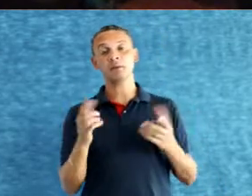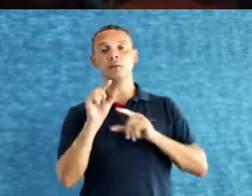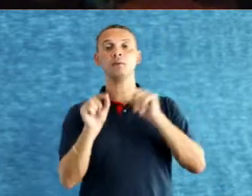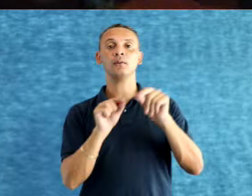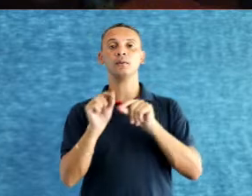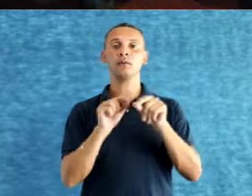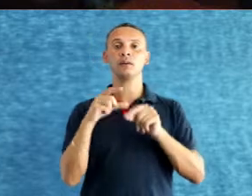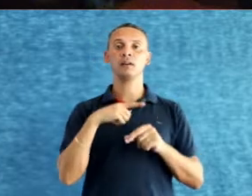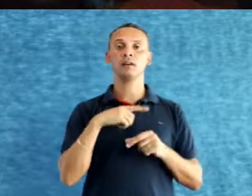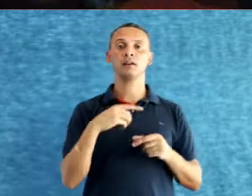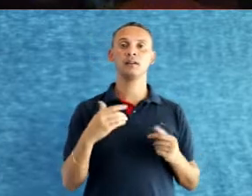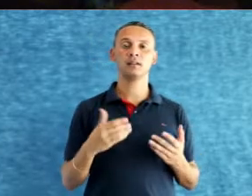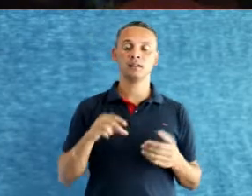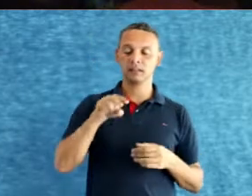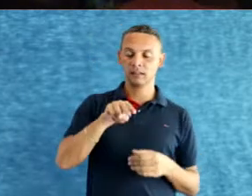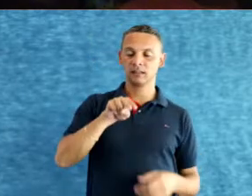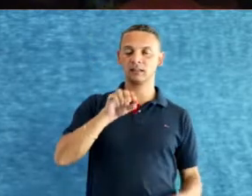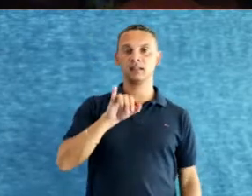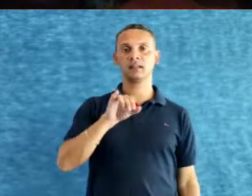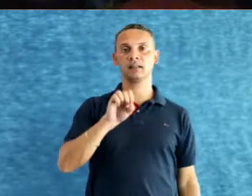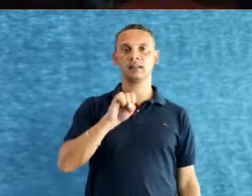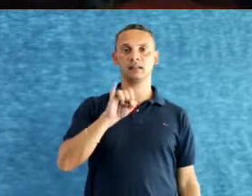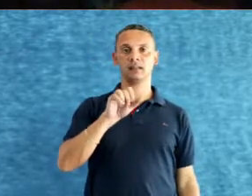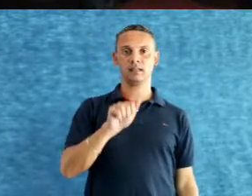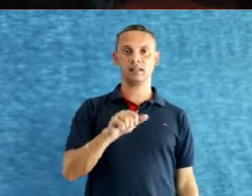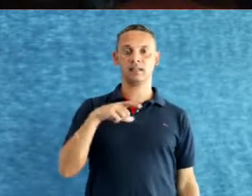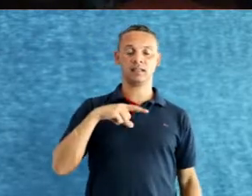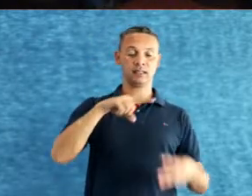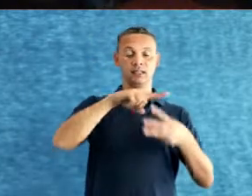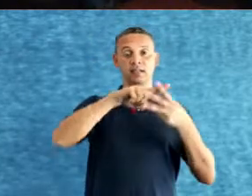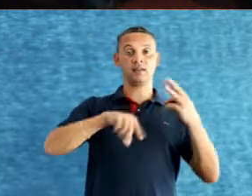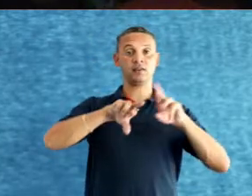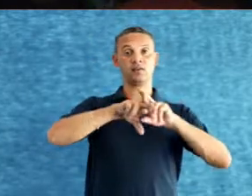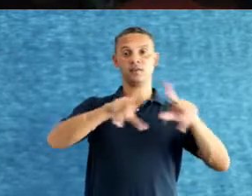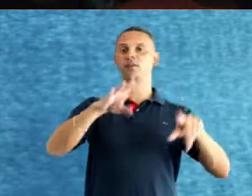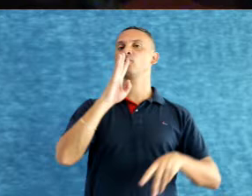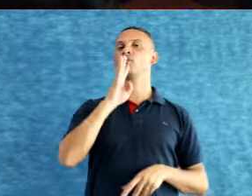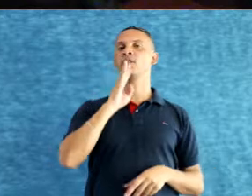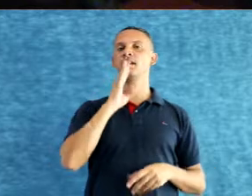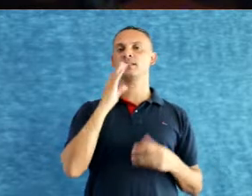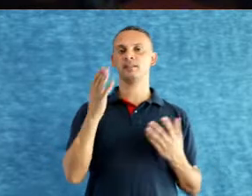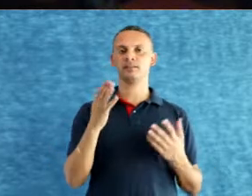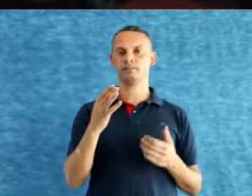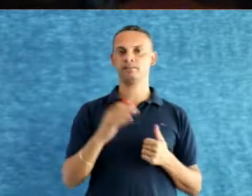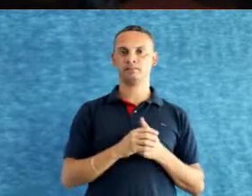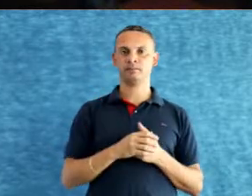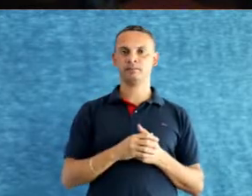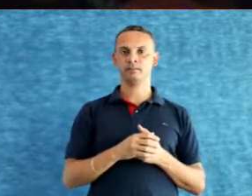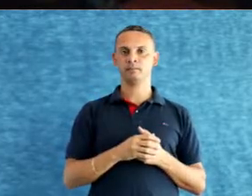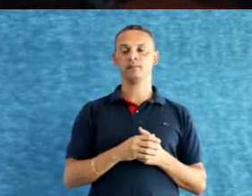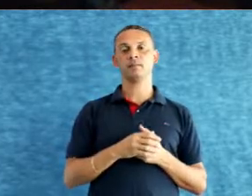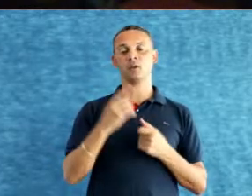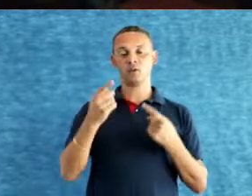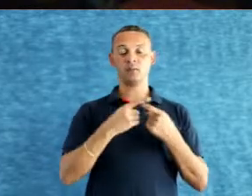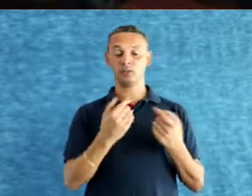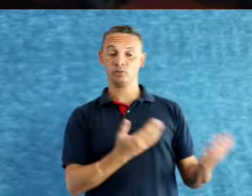na mão. Então, tem um segundo, e tem um terceiro, ela bem matrona, de cabelos grisalhos, ela